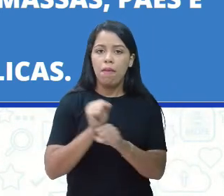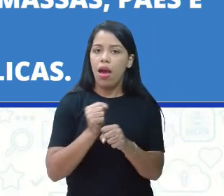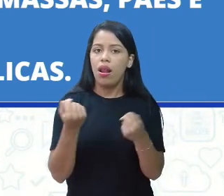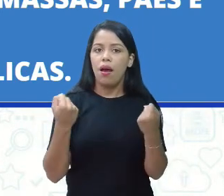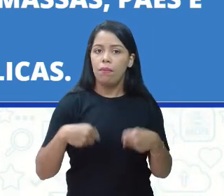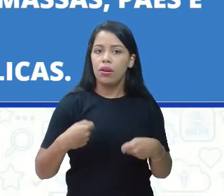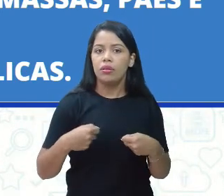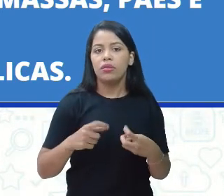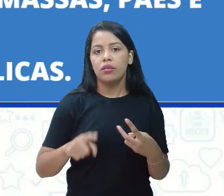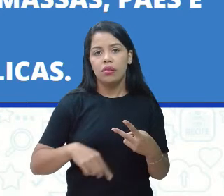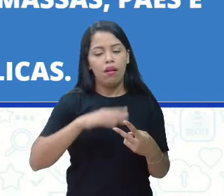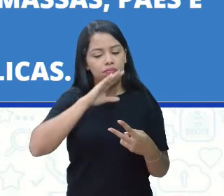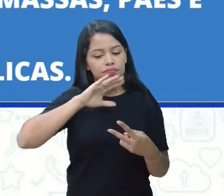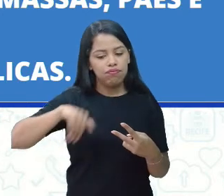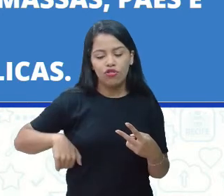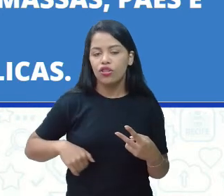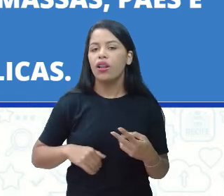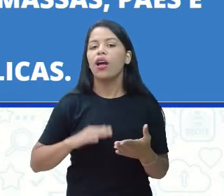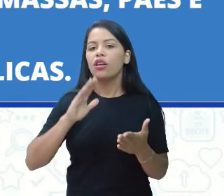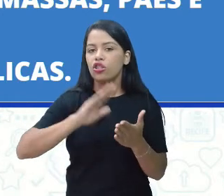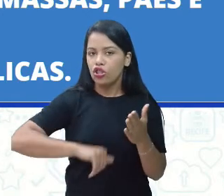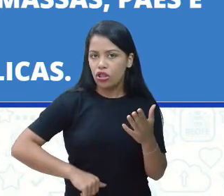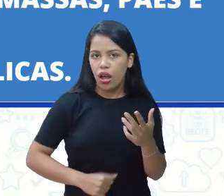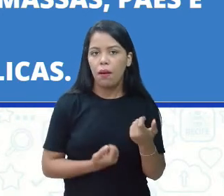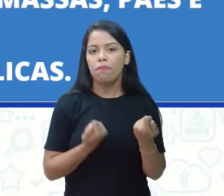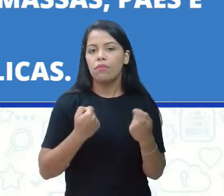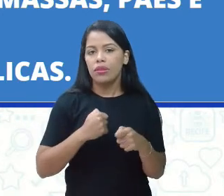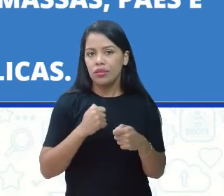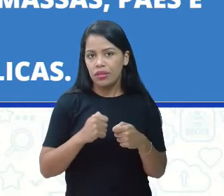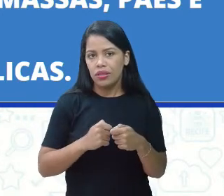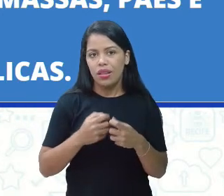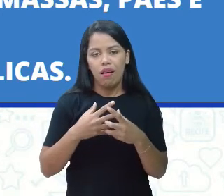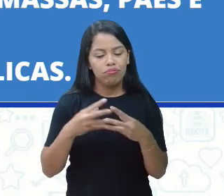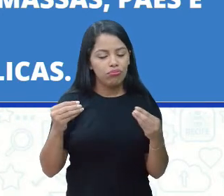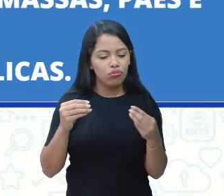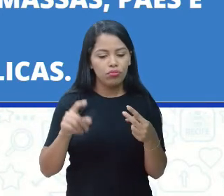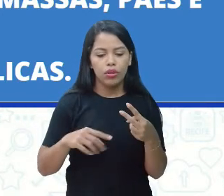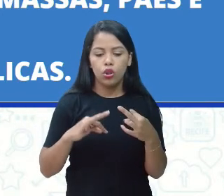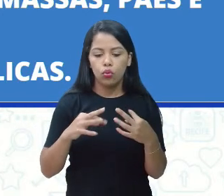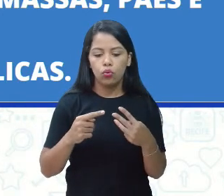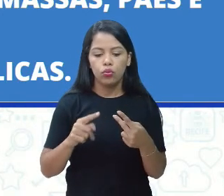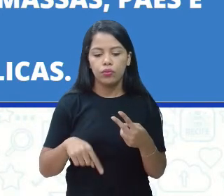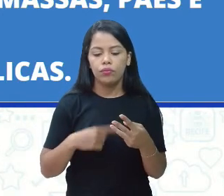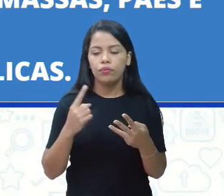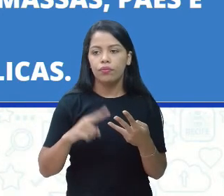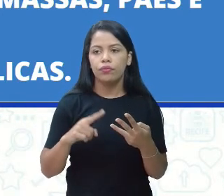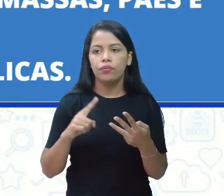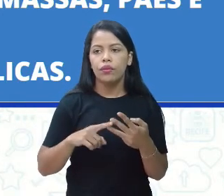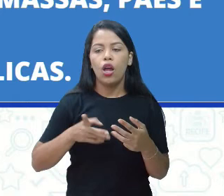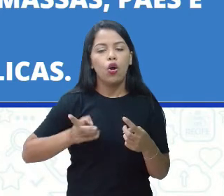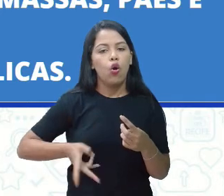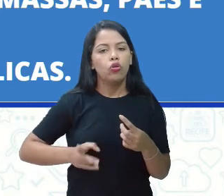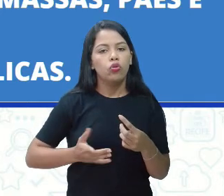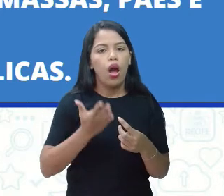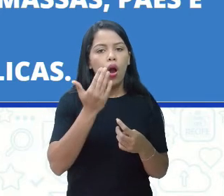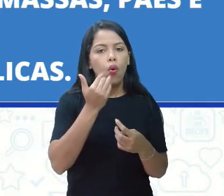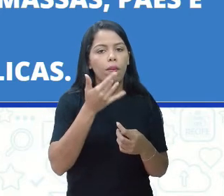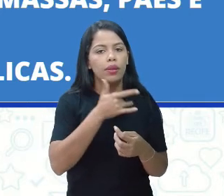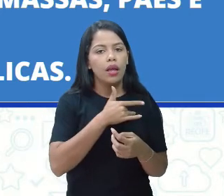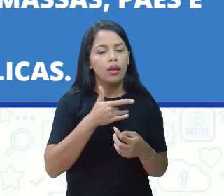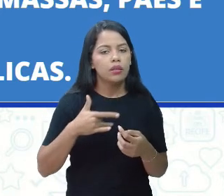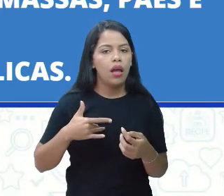E aí, o tabagismo, gente, é a questão aí do fumo. Eliminar completamente. Manter uma alimentação